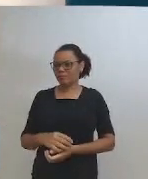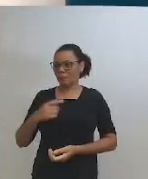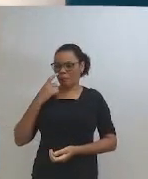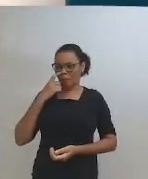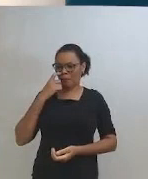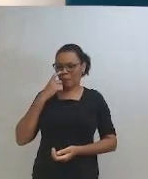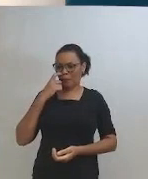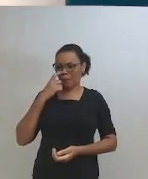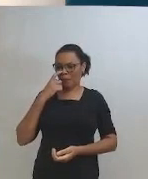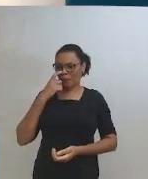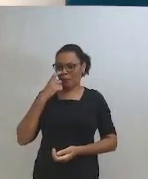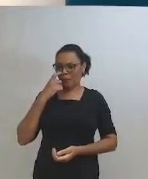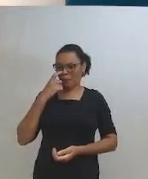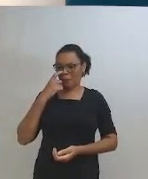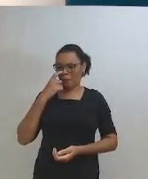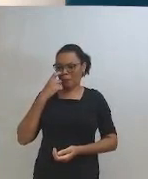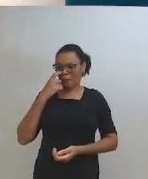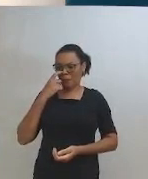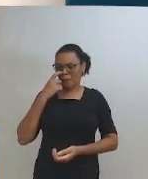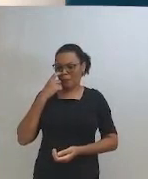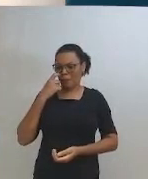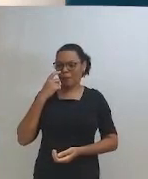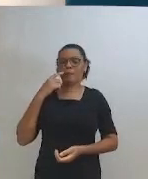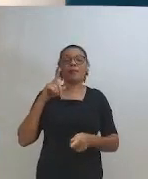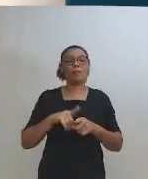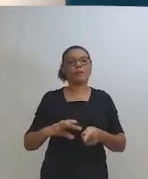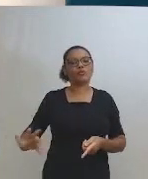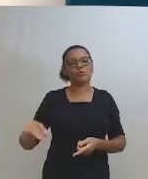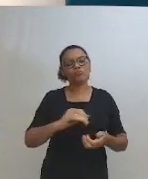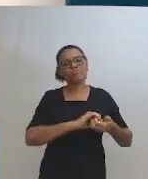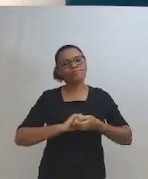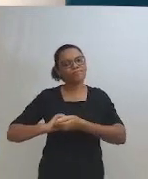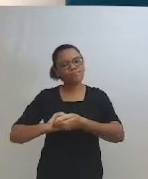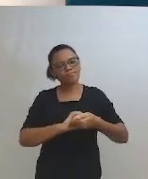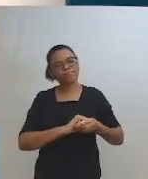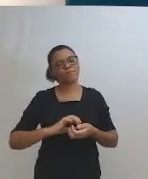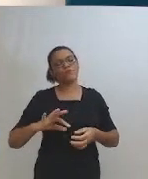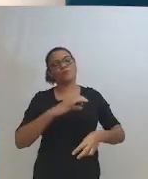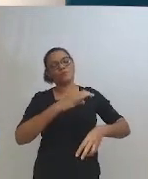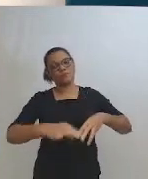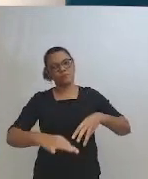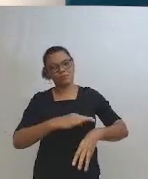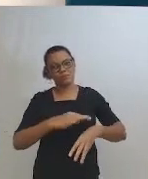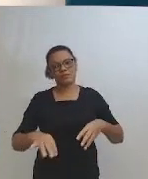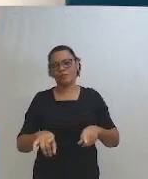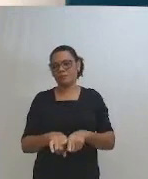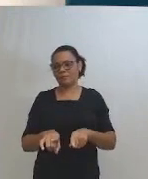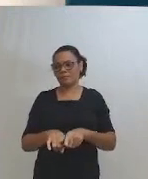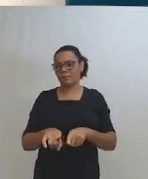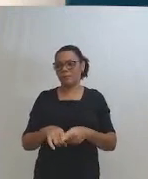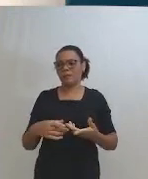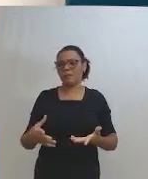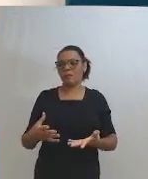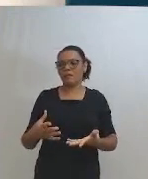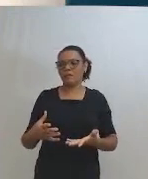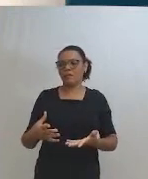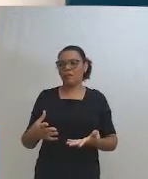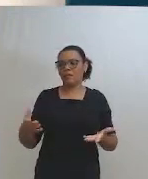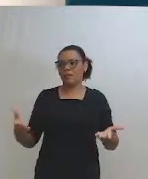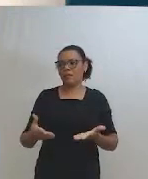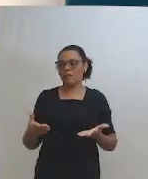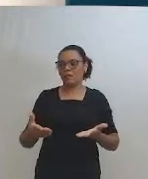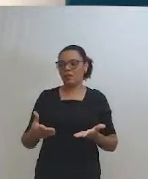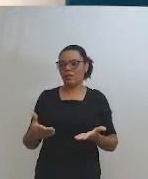Laura Tavares, ministro Sebastião Reis, ministro Rogério Fies, acabou se aguentando aí. Excelências, o presente recurso versa sobre a